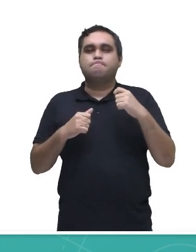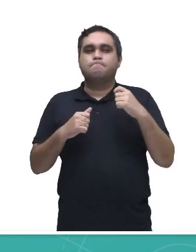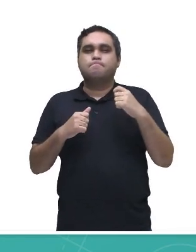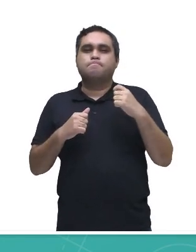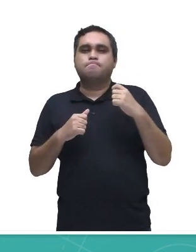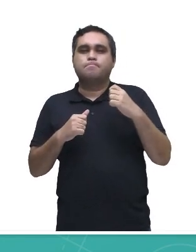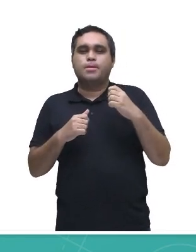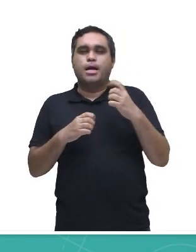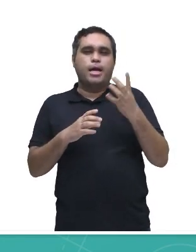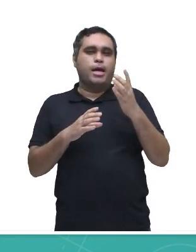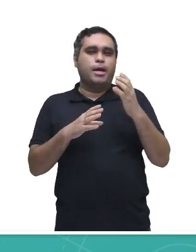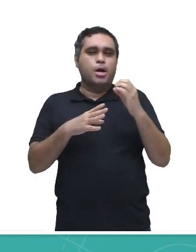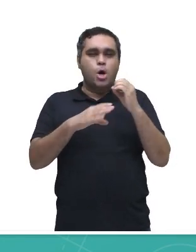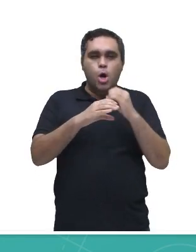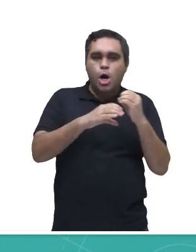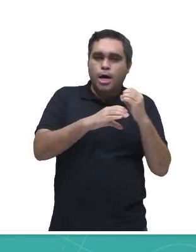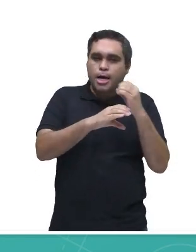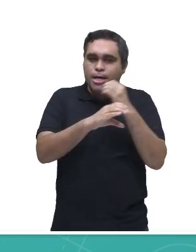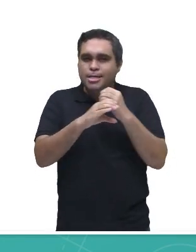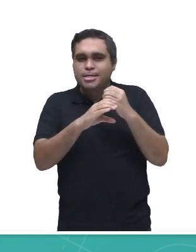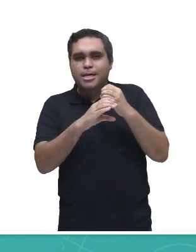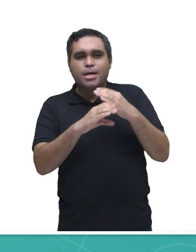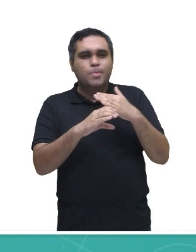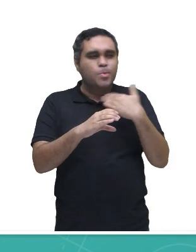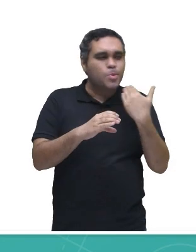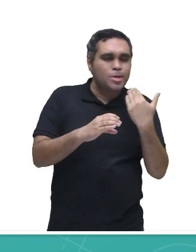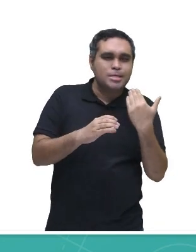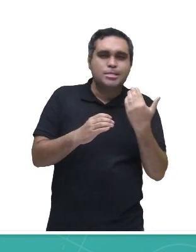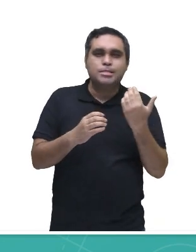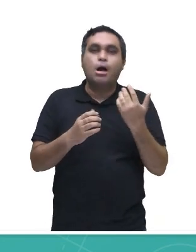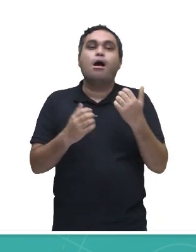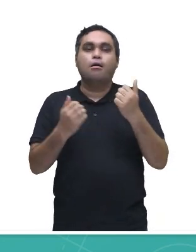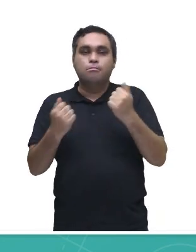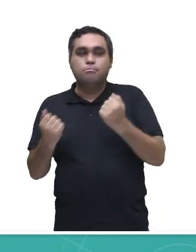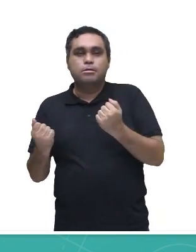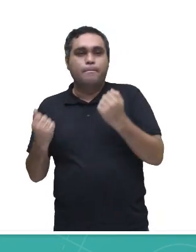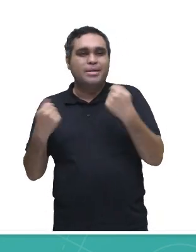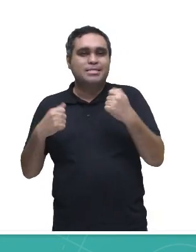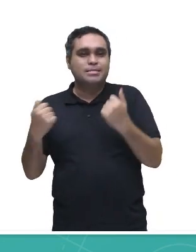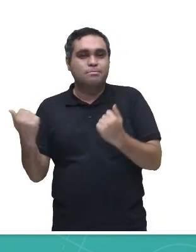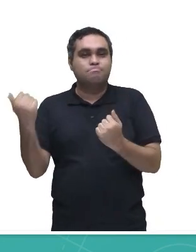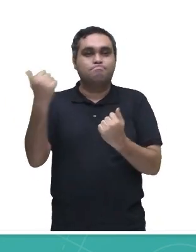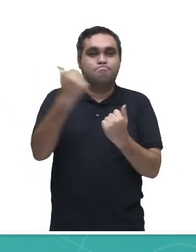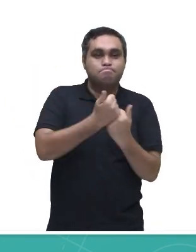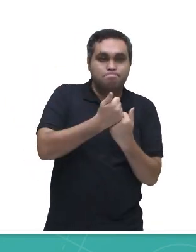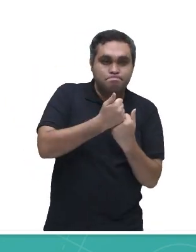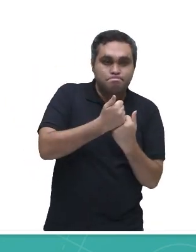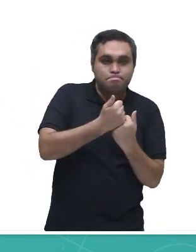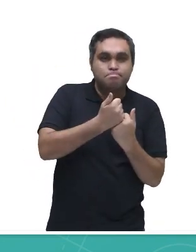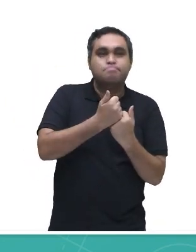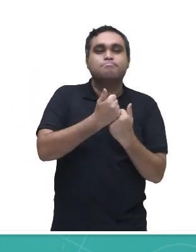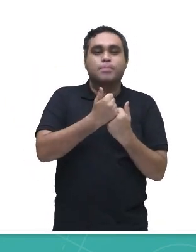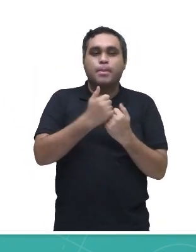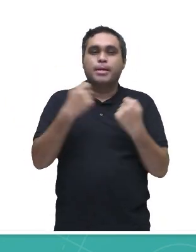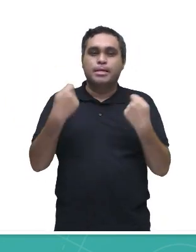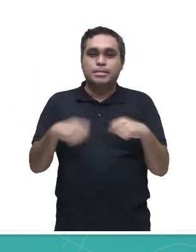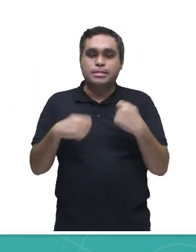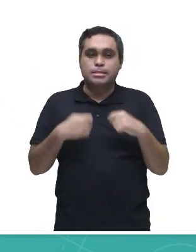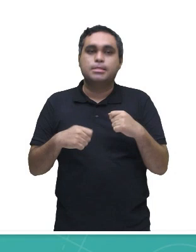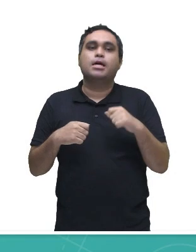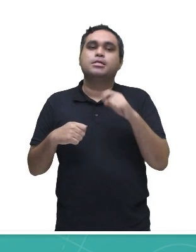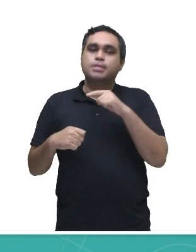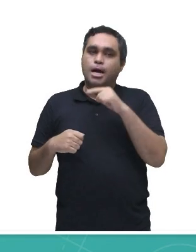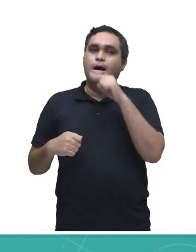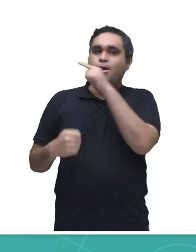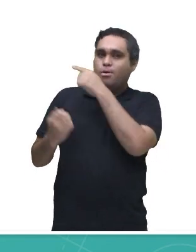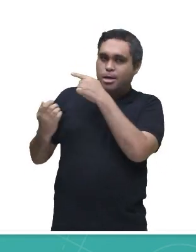alguma coisa não tem mais função dentro da célula, a outra organela ficou velha, precisa ser trocada, então o lisossomo faz